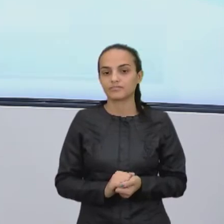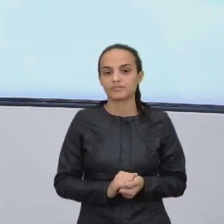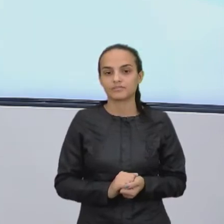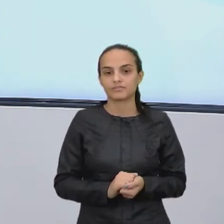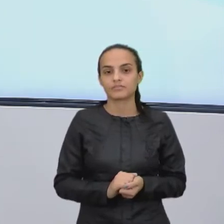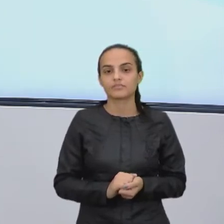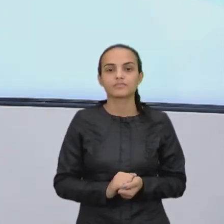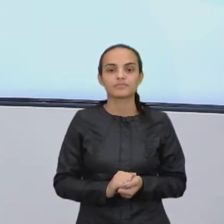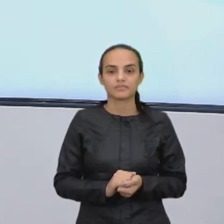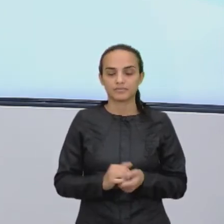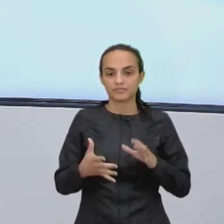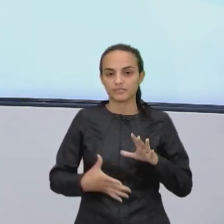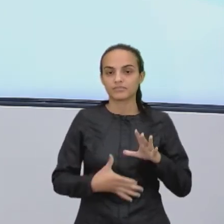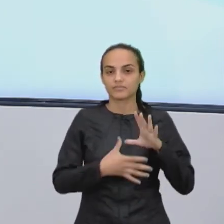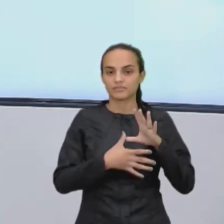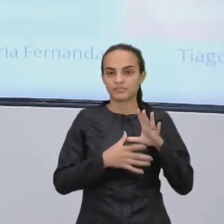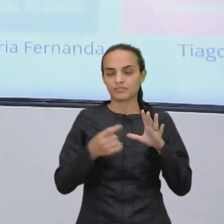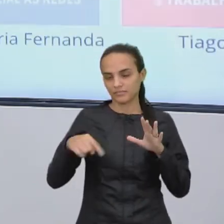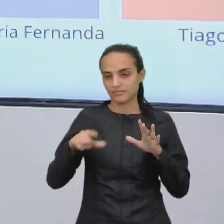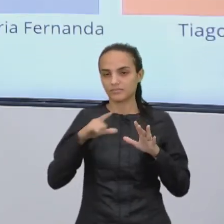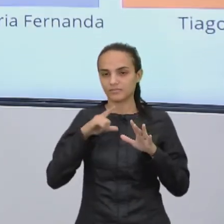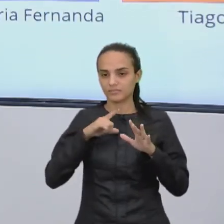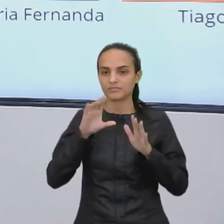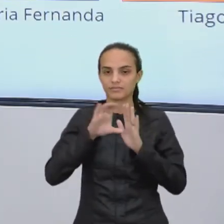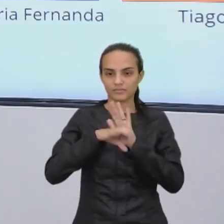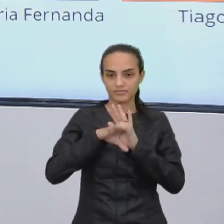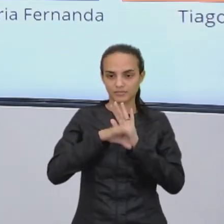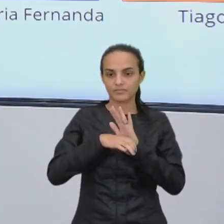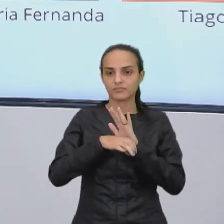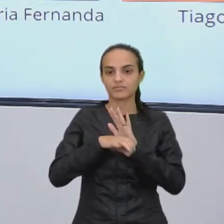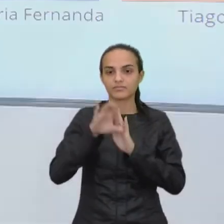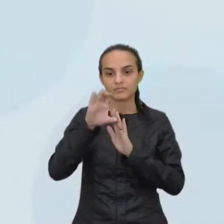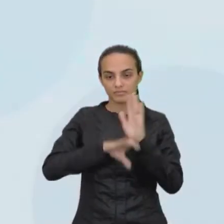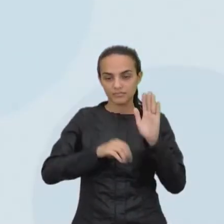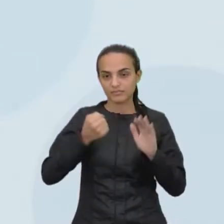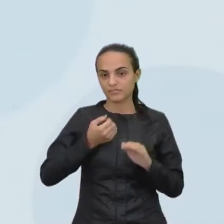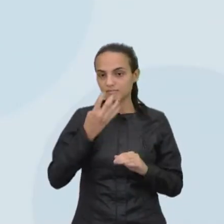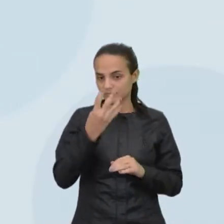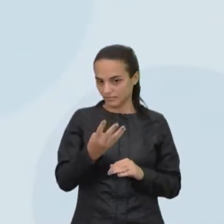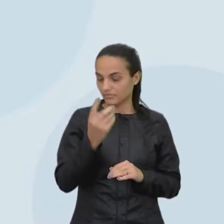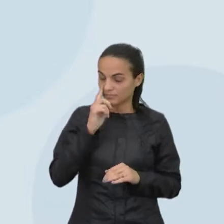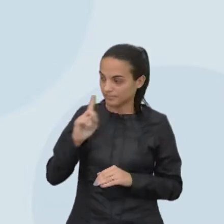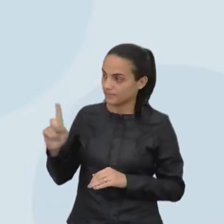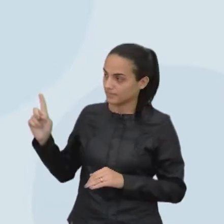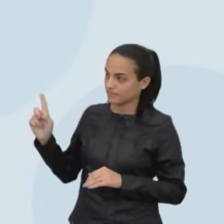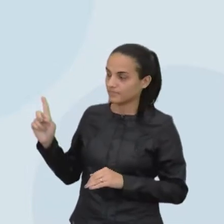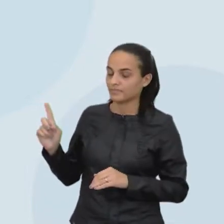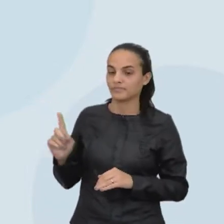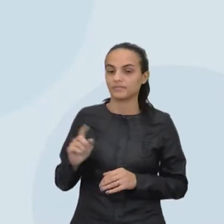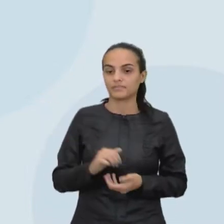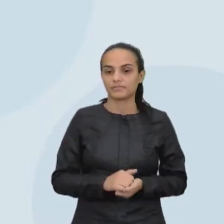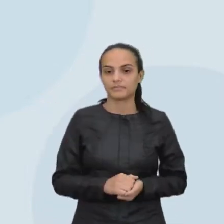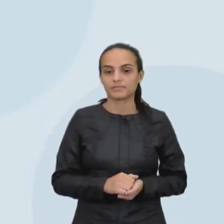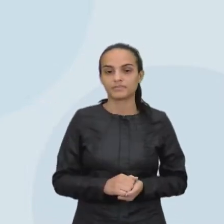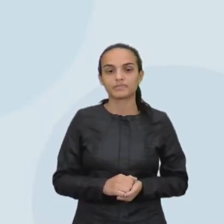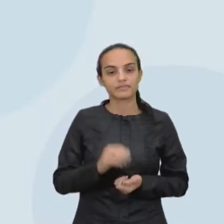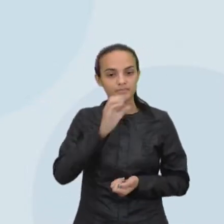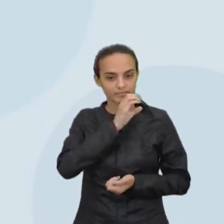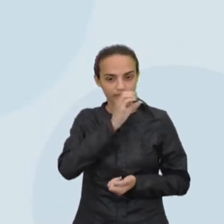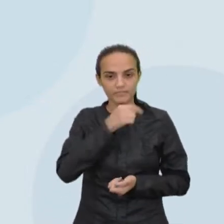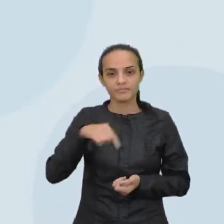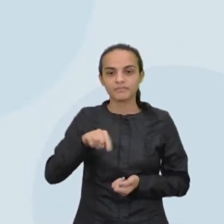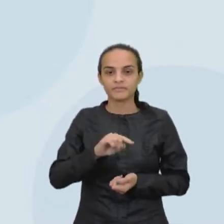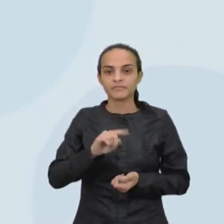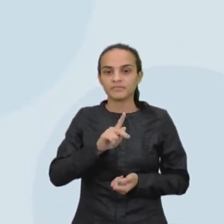é extraído do MAPA. Temos aí os nossos componentes curriculares, subi os 4 de uma vez aí só para a gente agilizar. Temos aí o